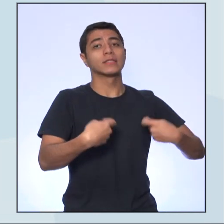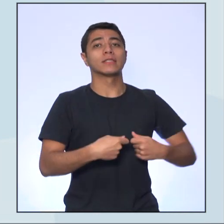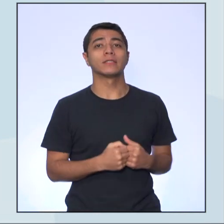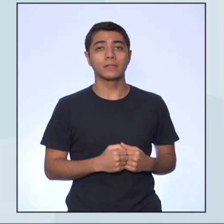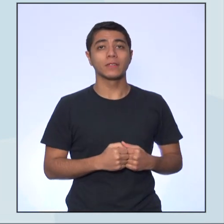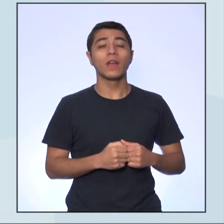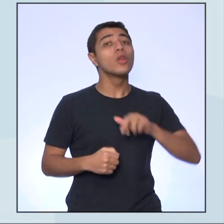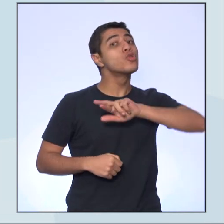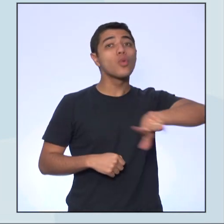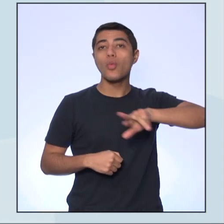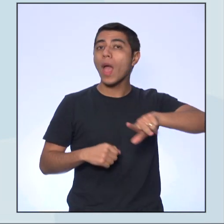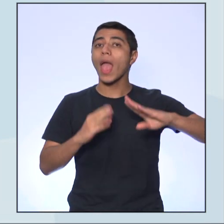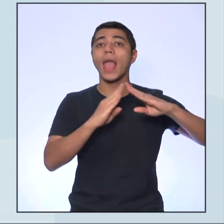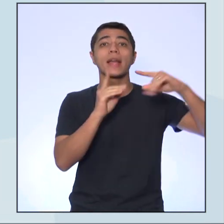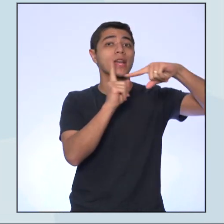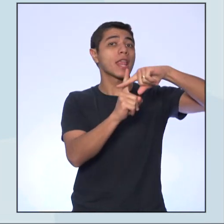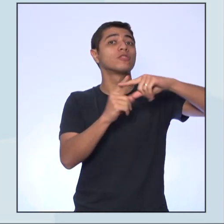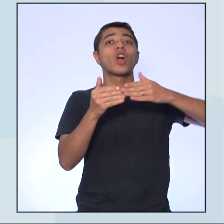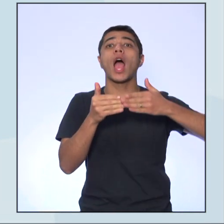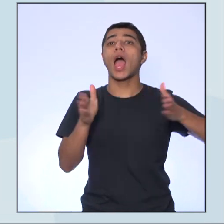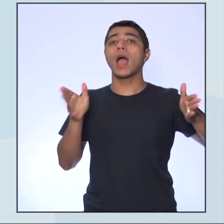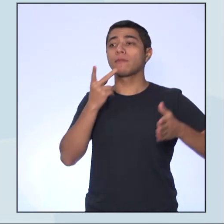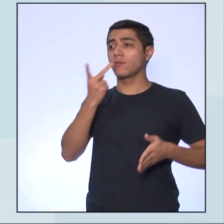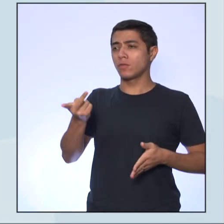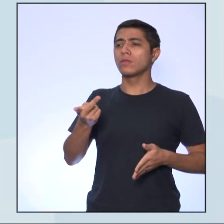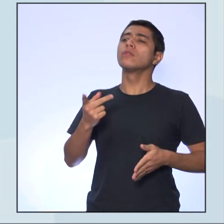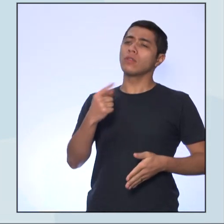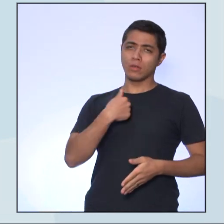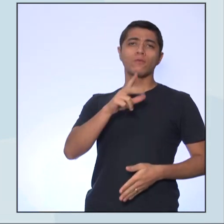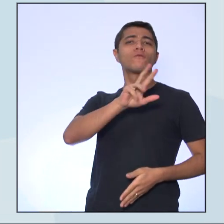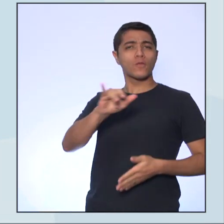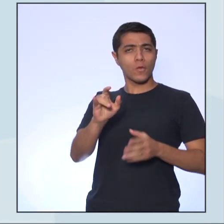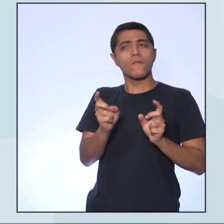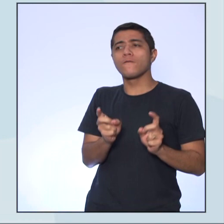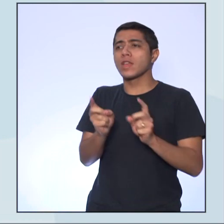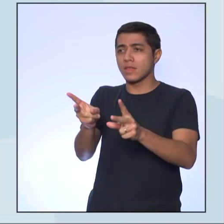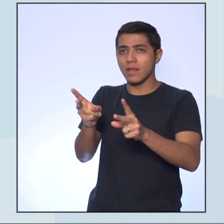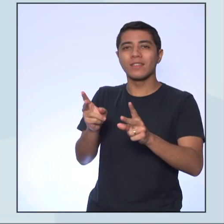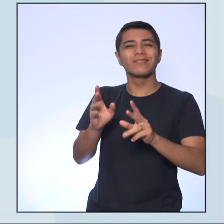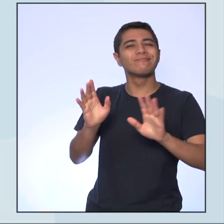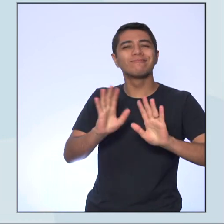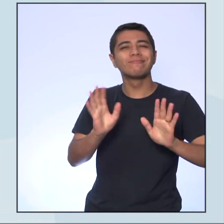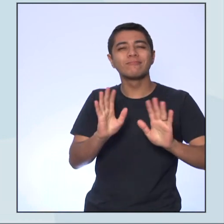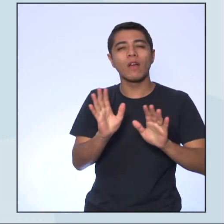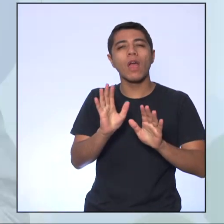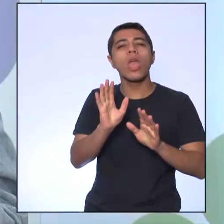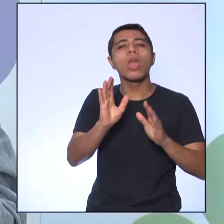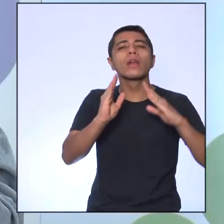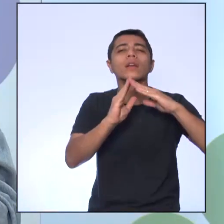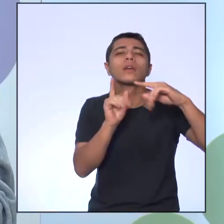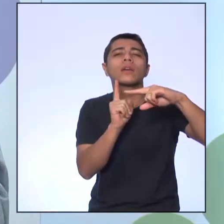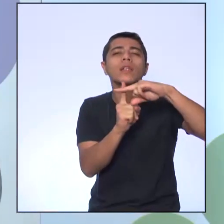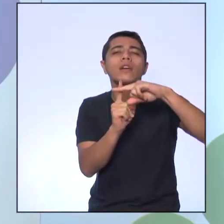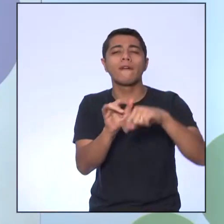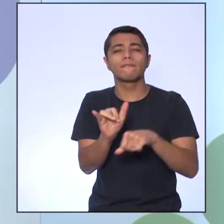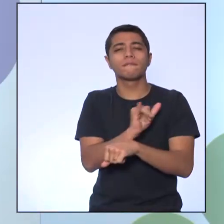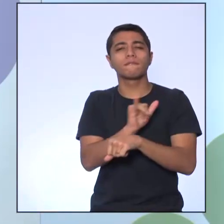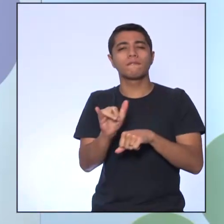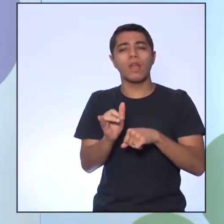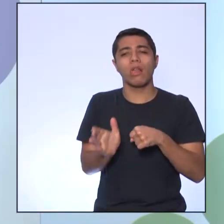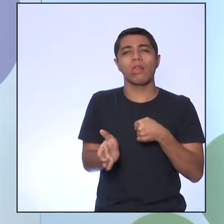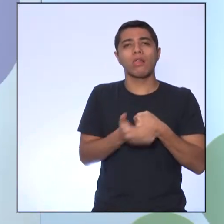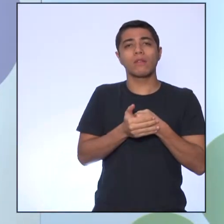assim a abordagem, tá? Mas o que eles faziam? Se você contribuir, por exemplo, para a construção